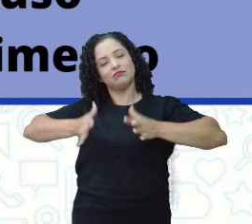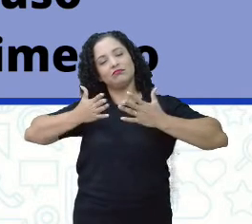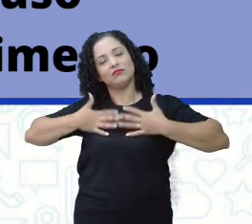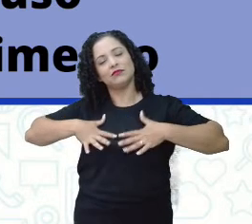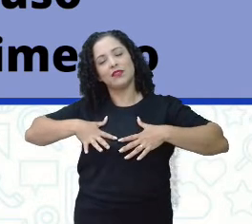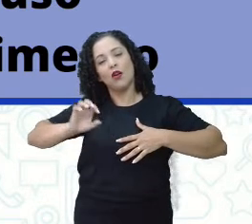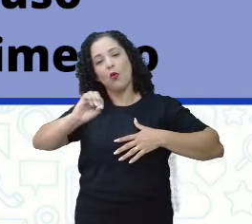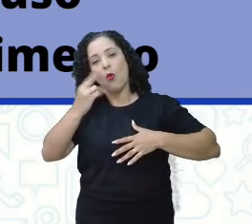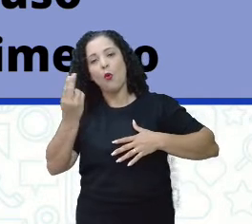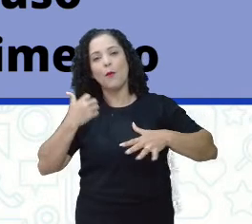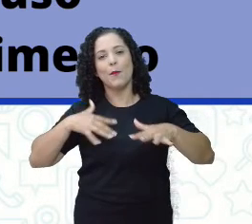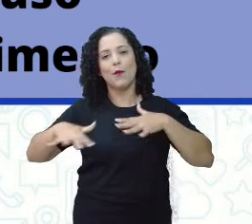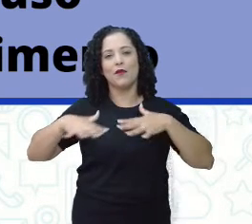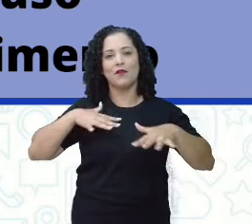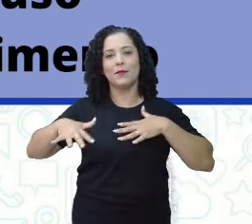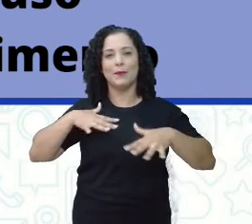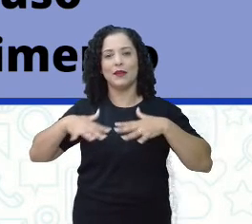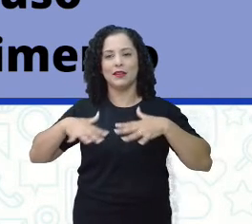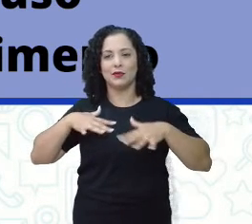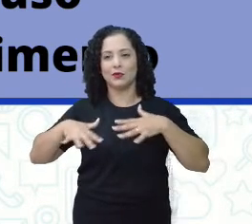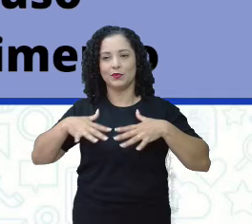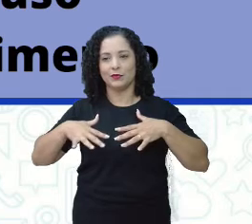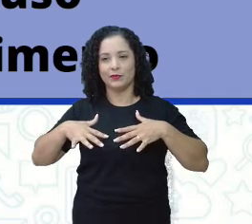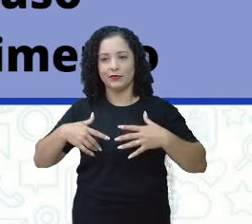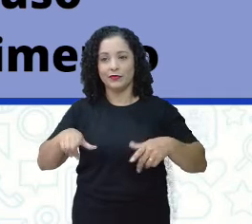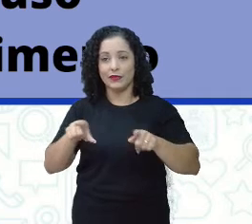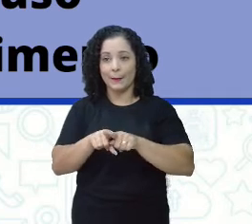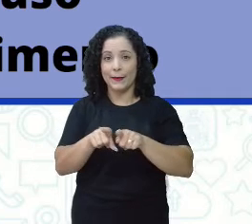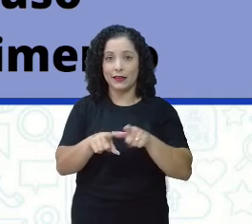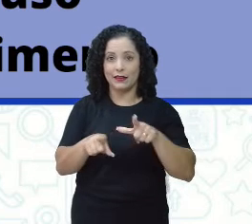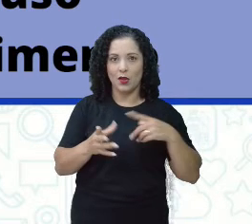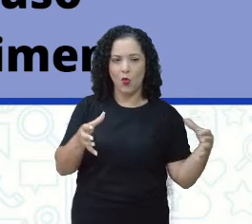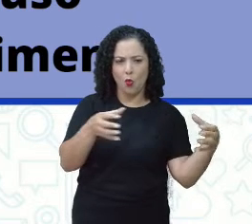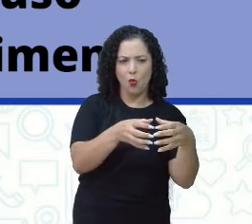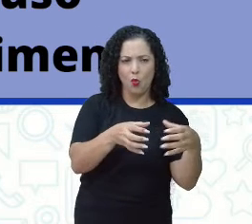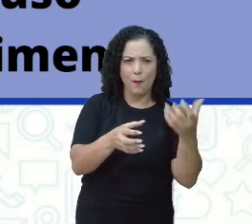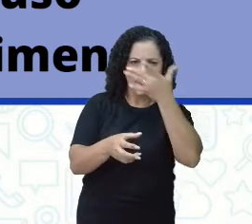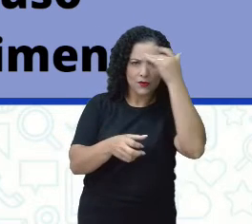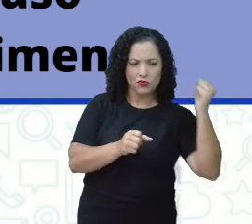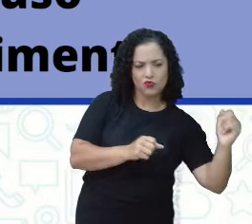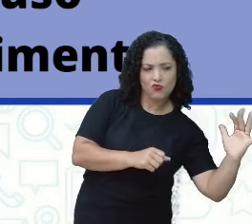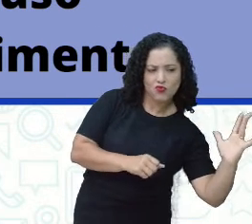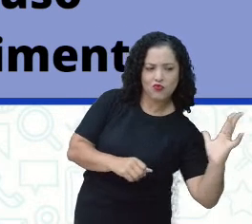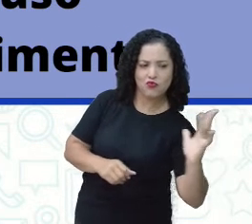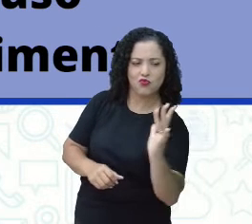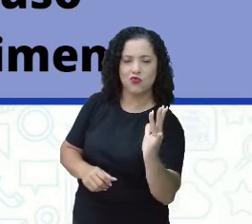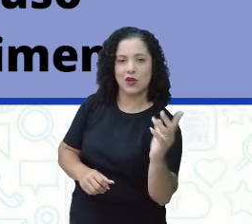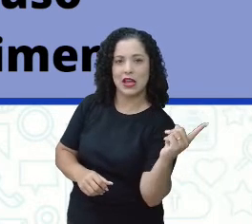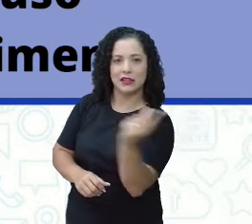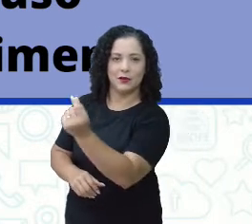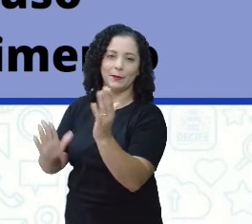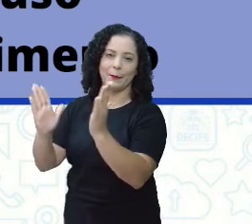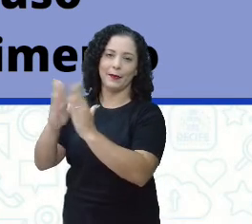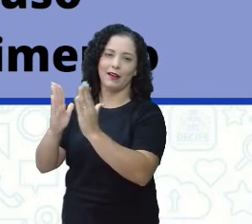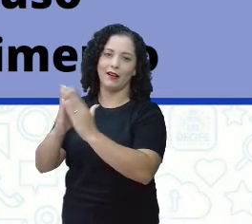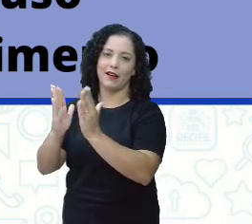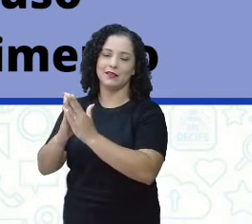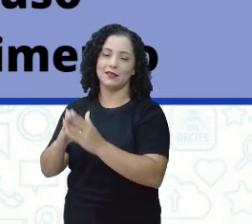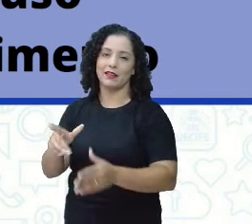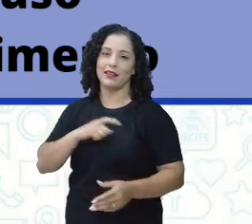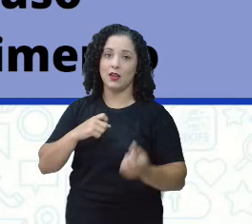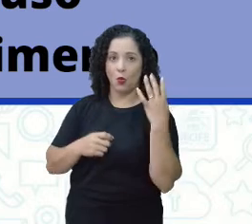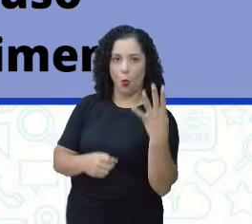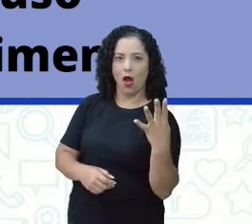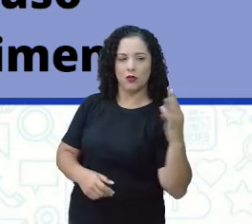em movimento em relação aos surfistas que estão indo para casa. Então, aí eu tenho, Eu tenho